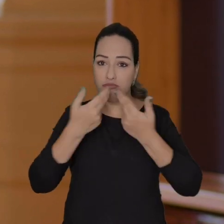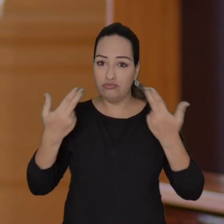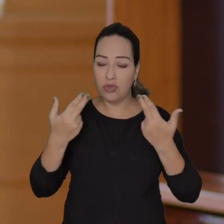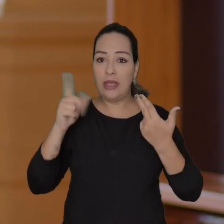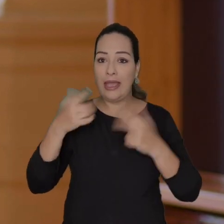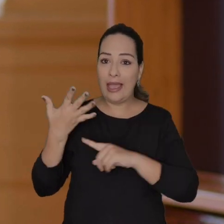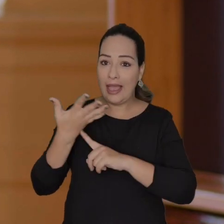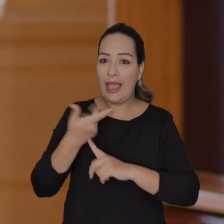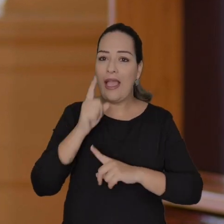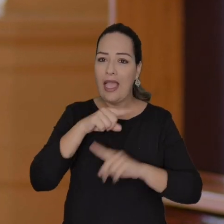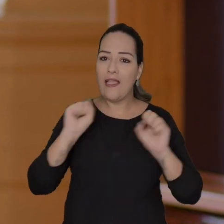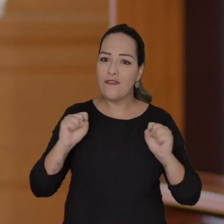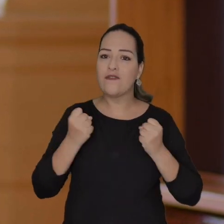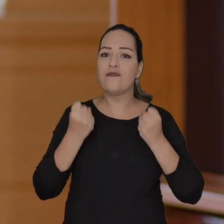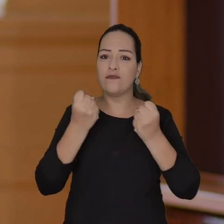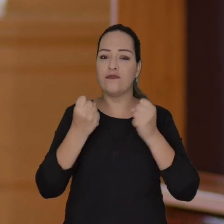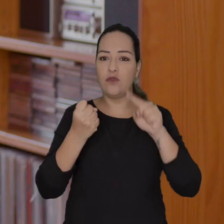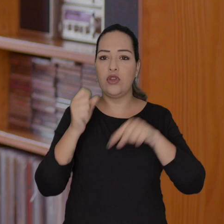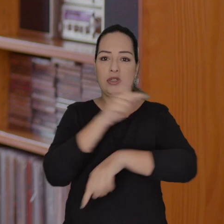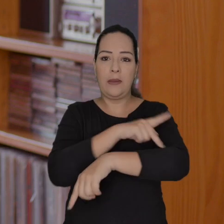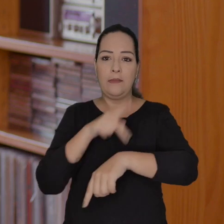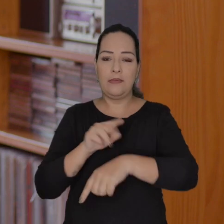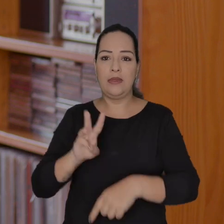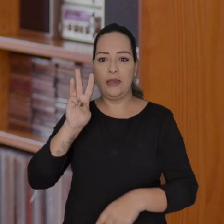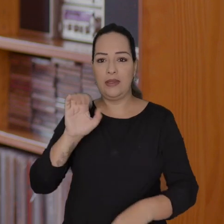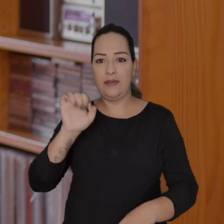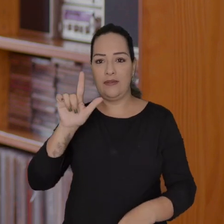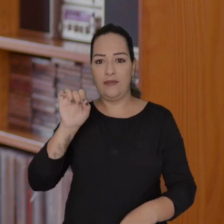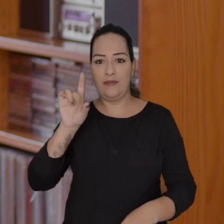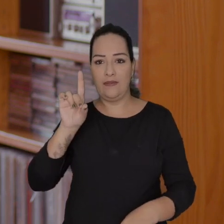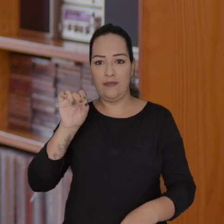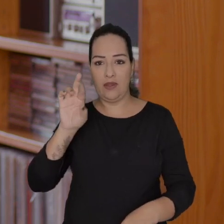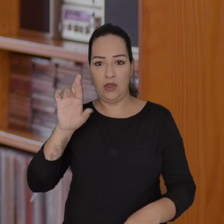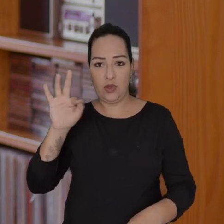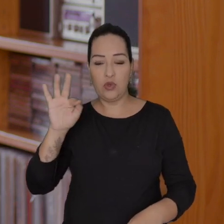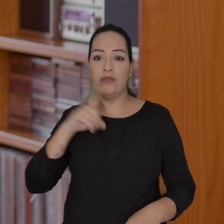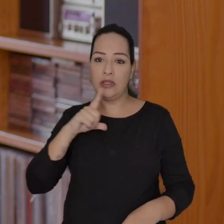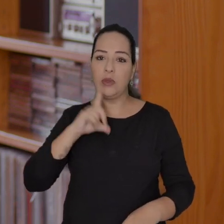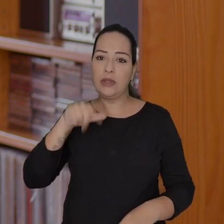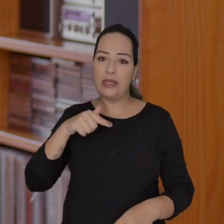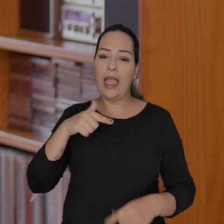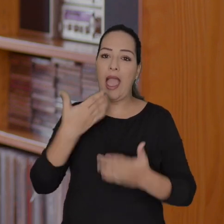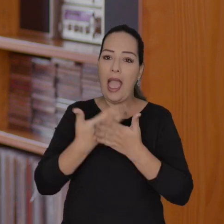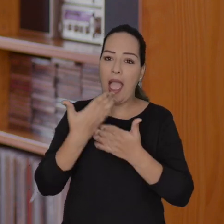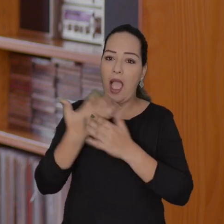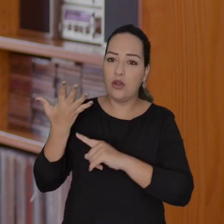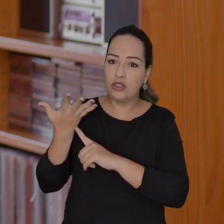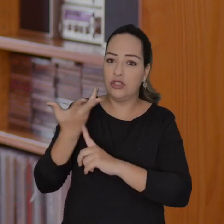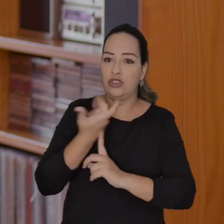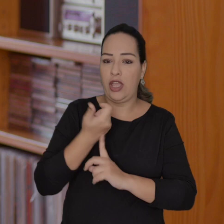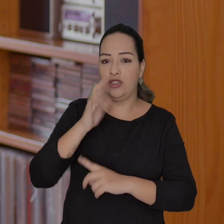elemento artístico, ele é muito forte na pedagogia Waldorf. E ele abarca não só um grande número de aulas de artes